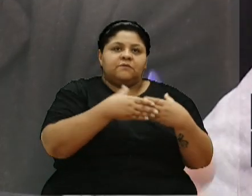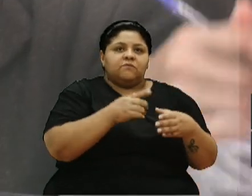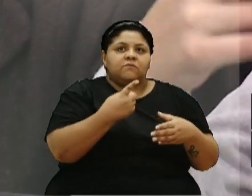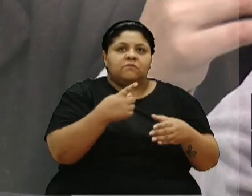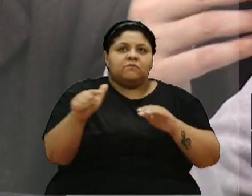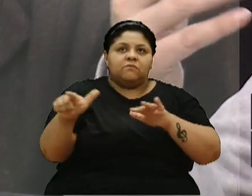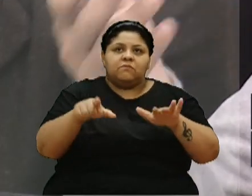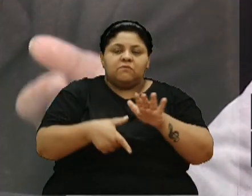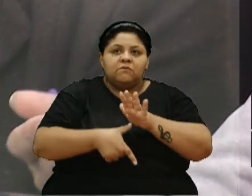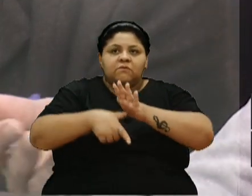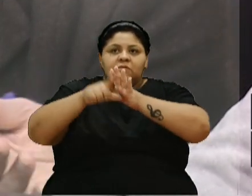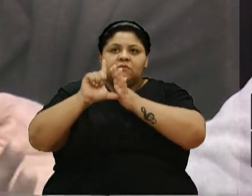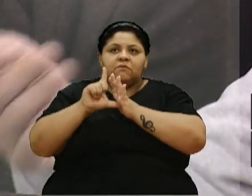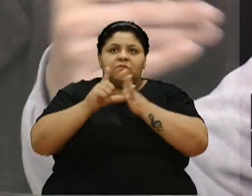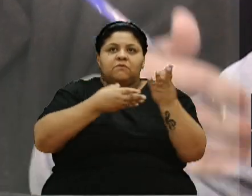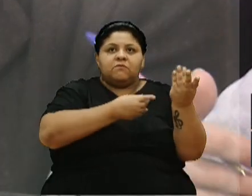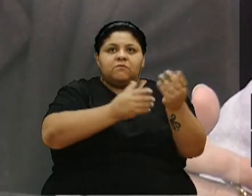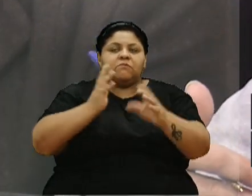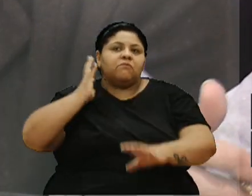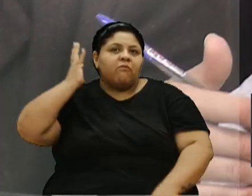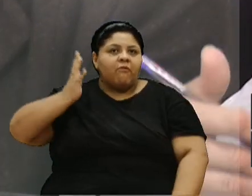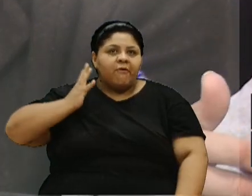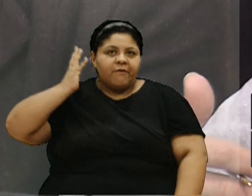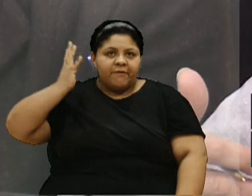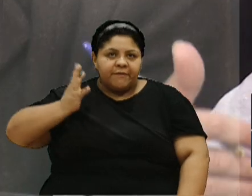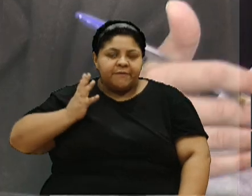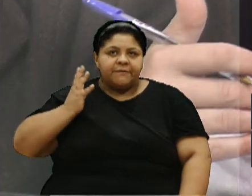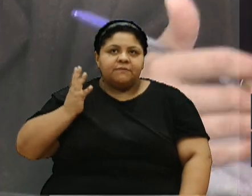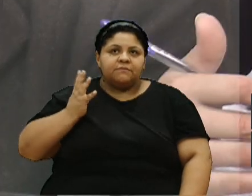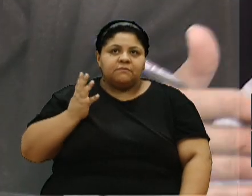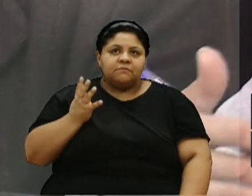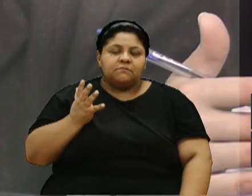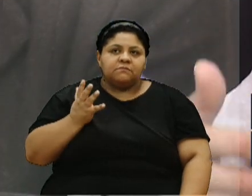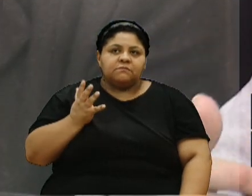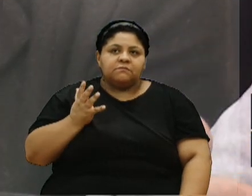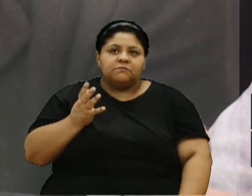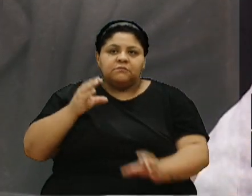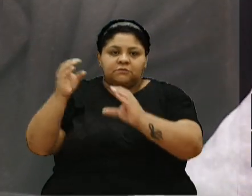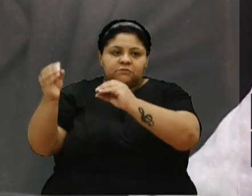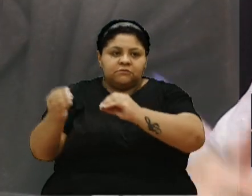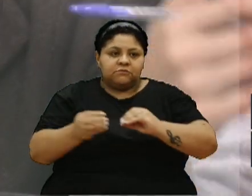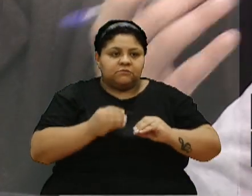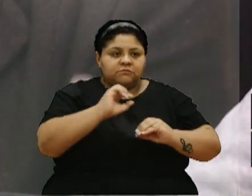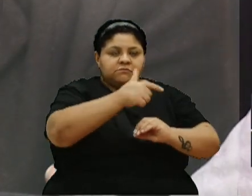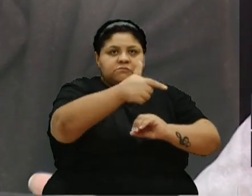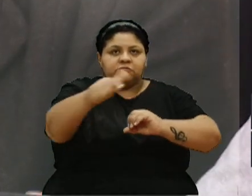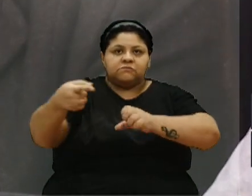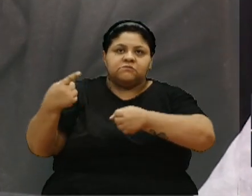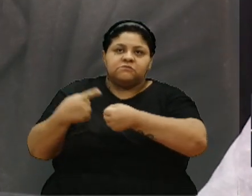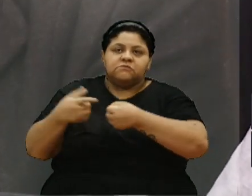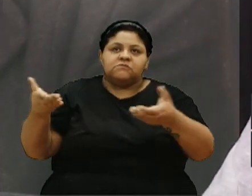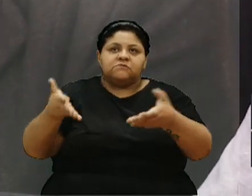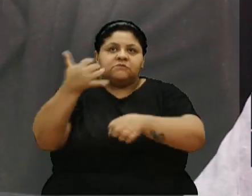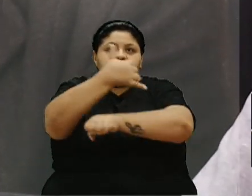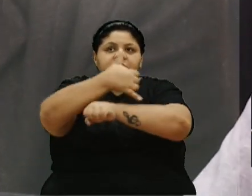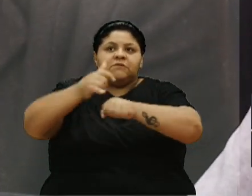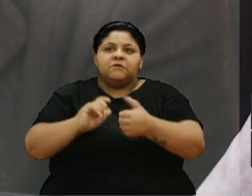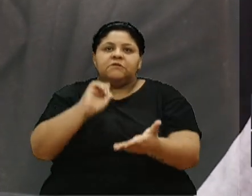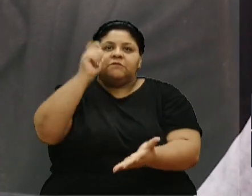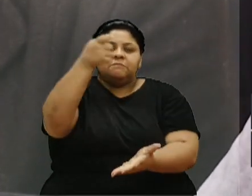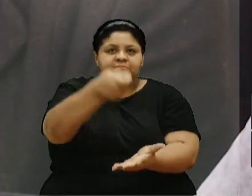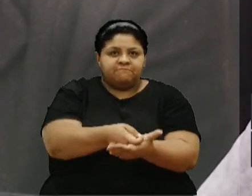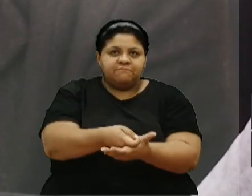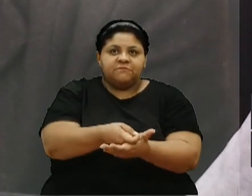antes, muitos palestrantes iriam vir de outra cidade para cá, já tinha até a passagem comprada e tivemos